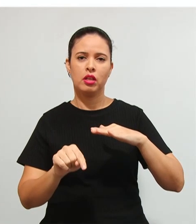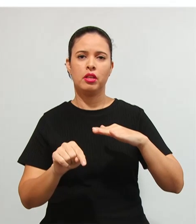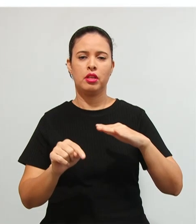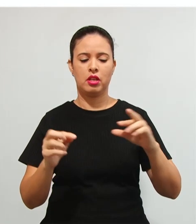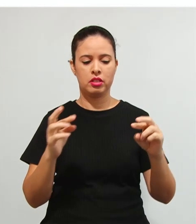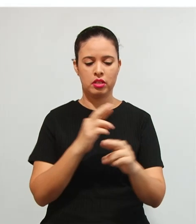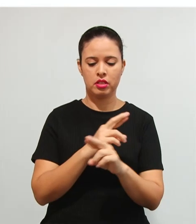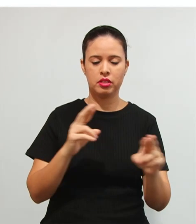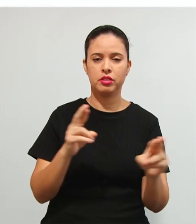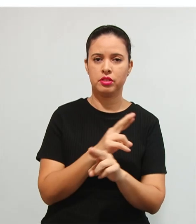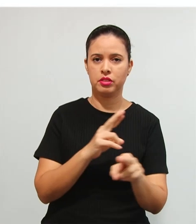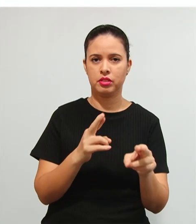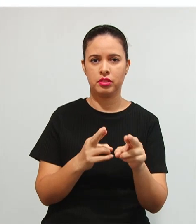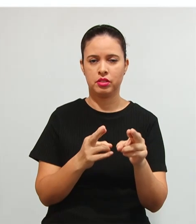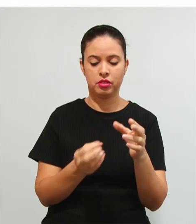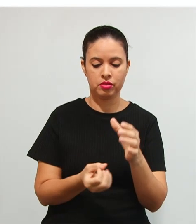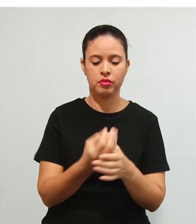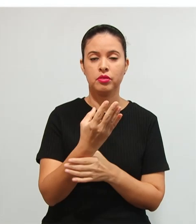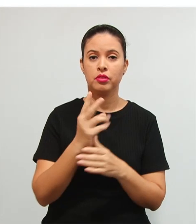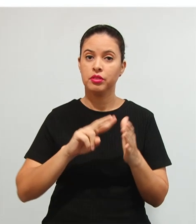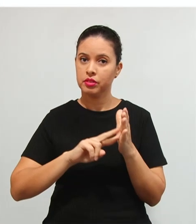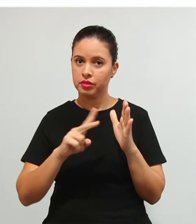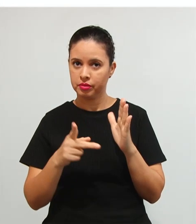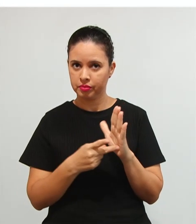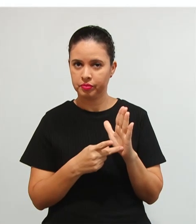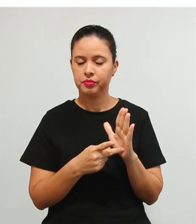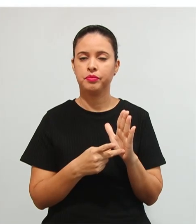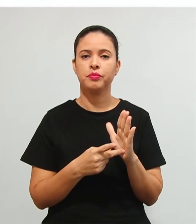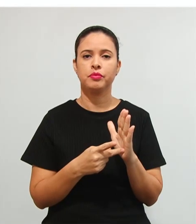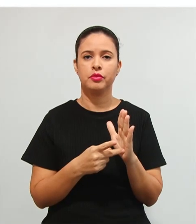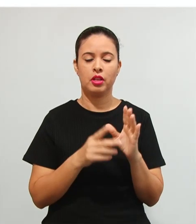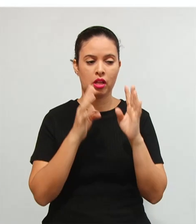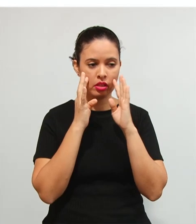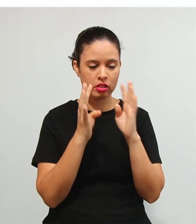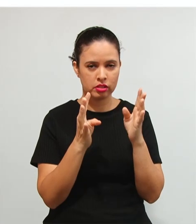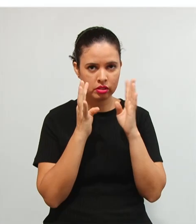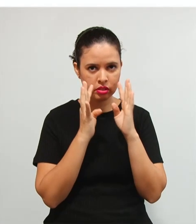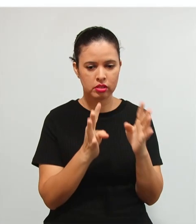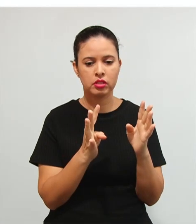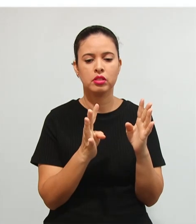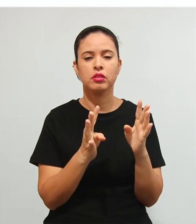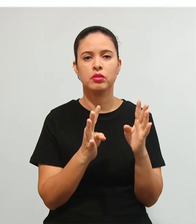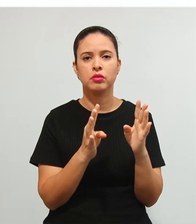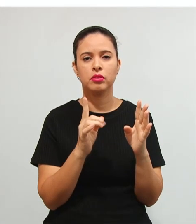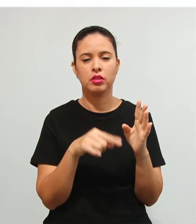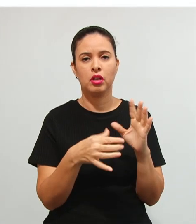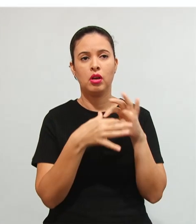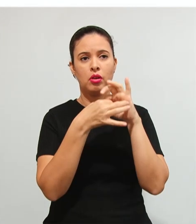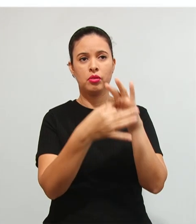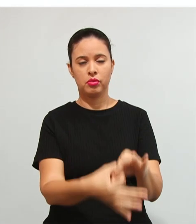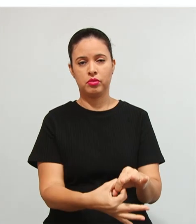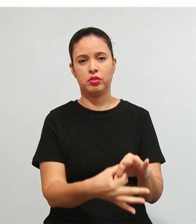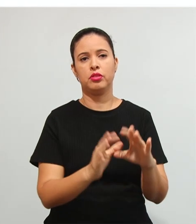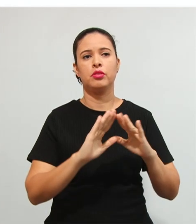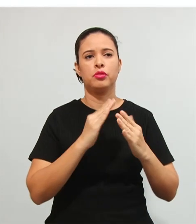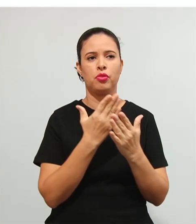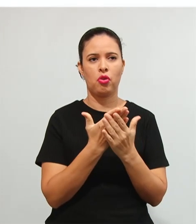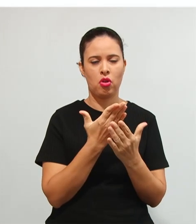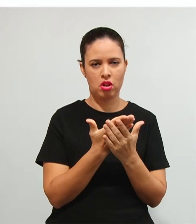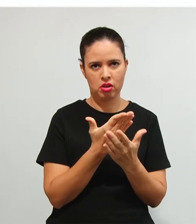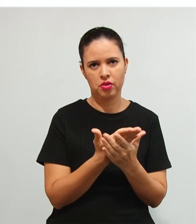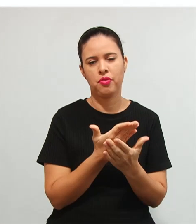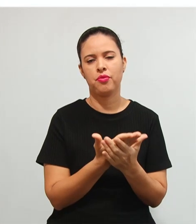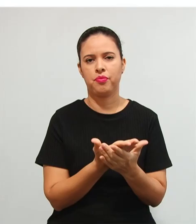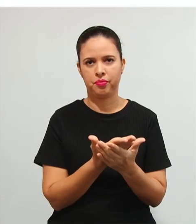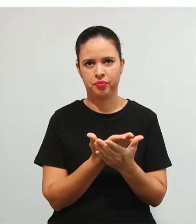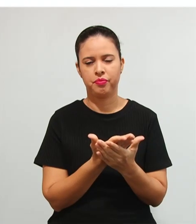e construção de significados, como com atenção ao contexto escolar. Isso